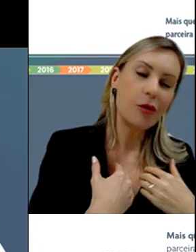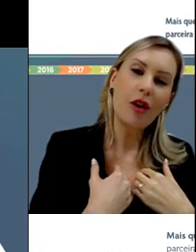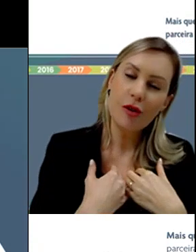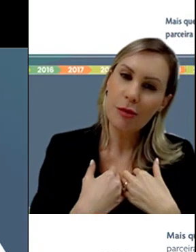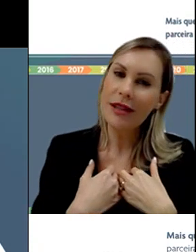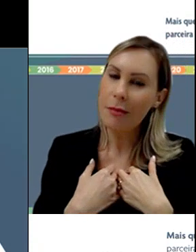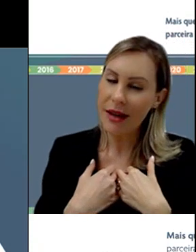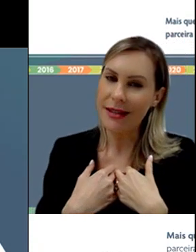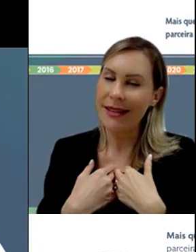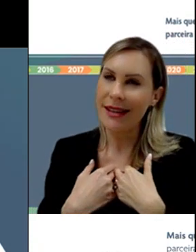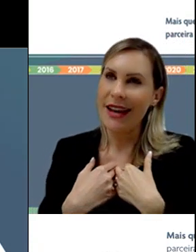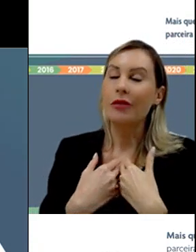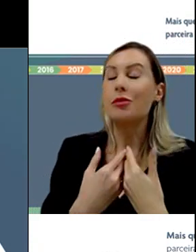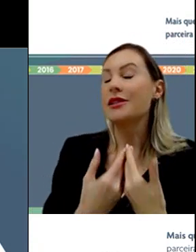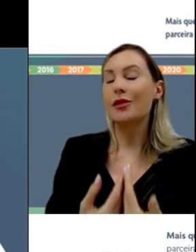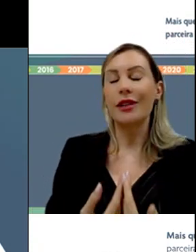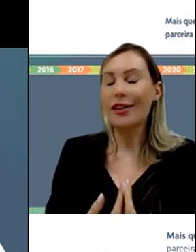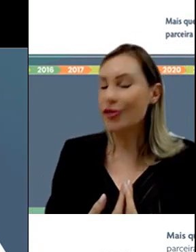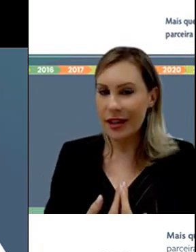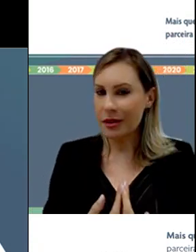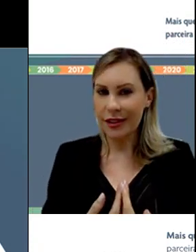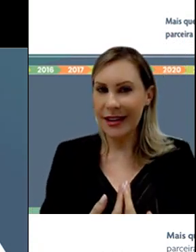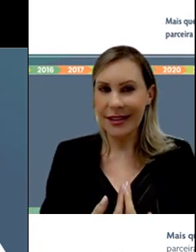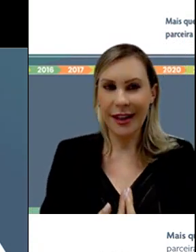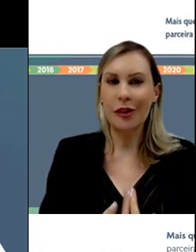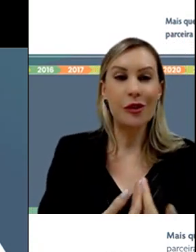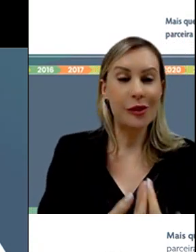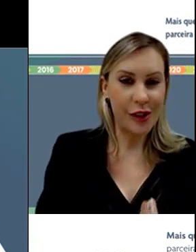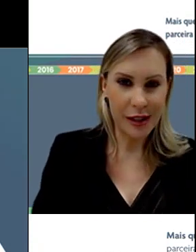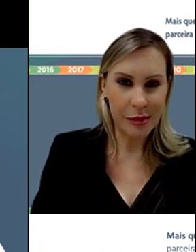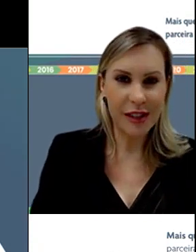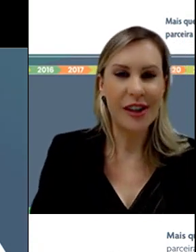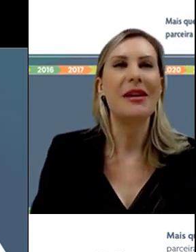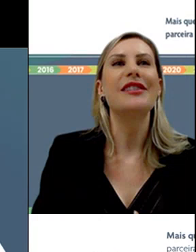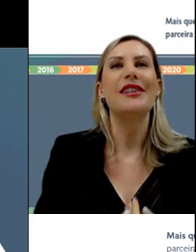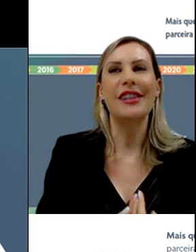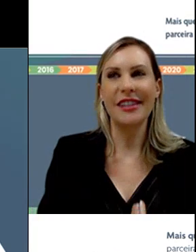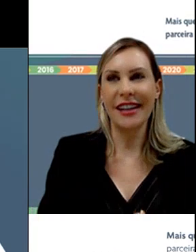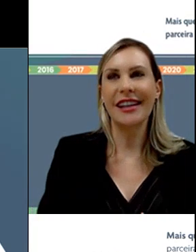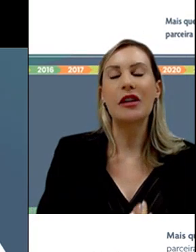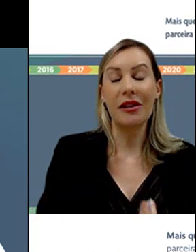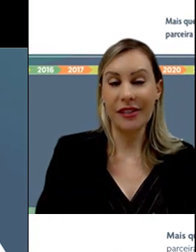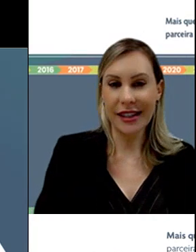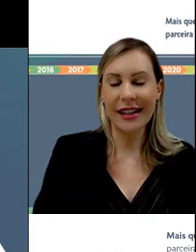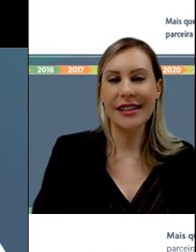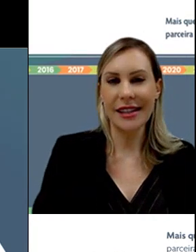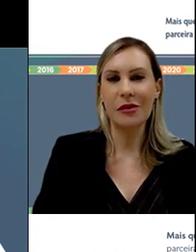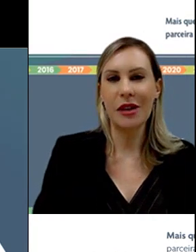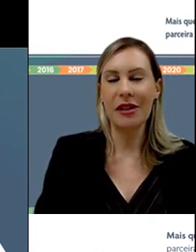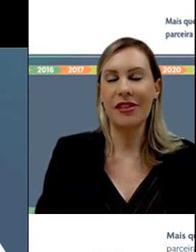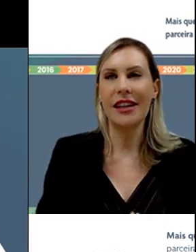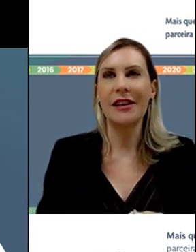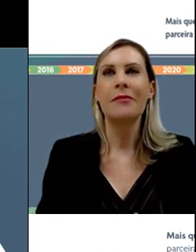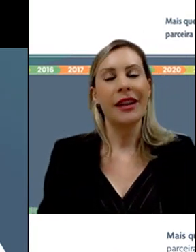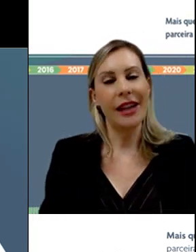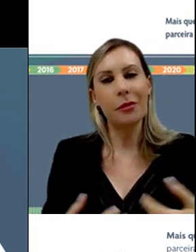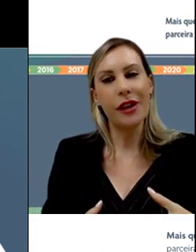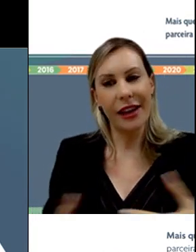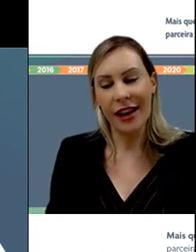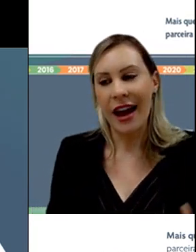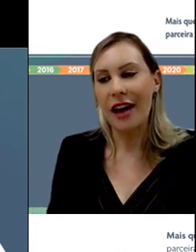Previc são nossos participantes. Então, não preciso nem dizer para vocês que todos os dias, praticamente, a gente tem aqui uma fiscalização da